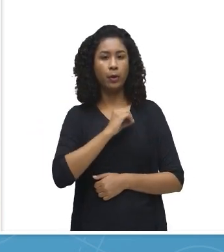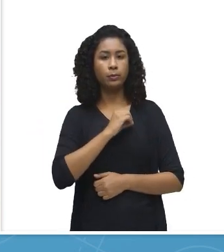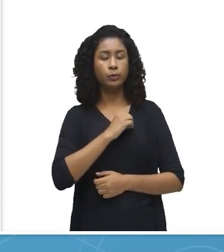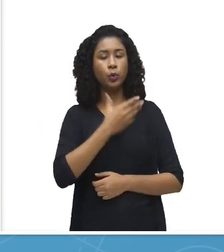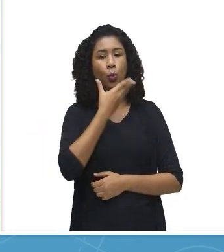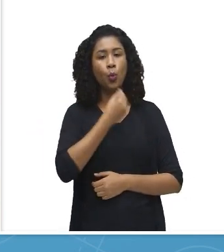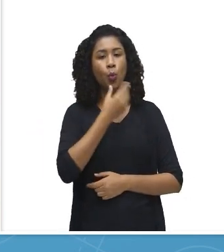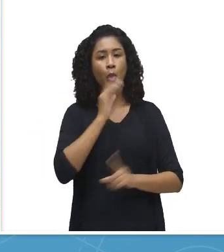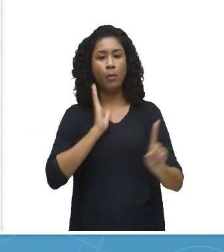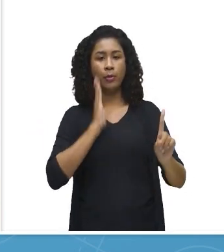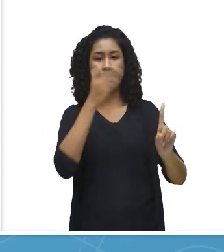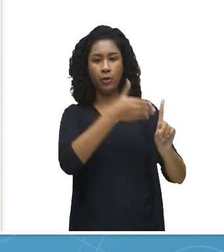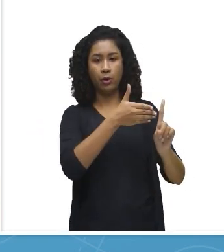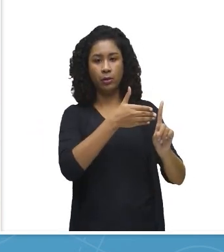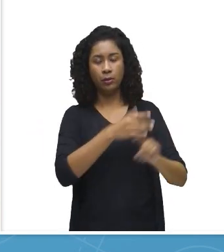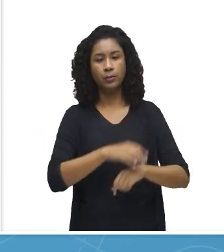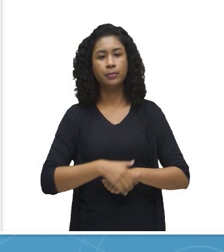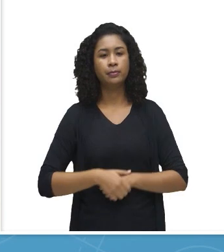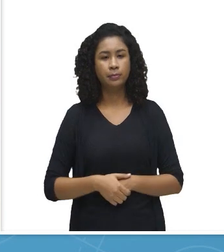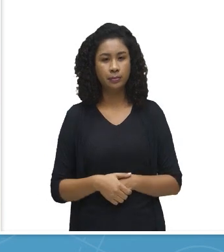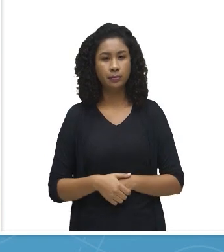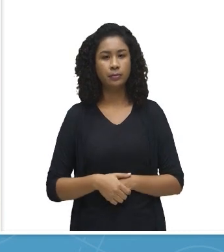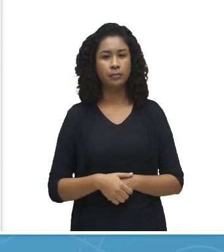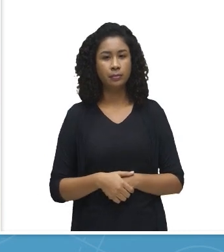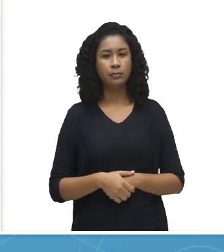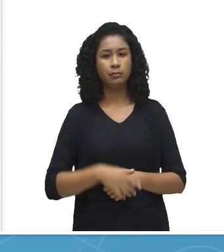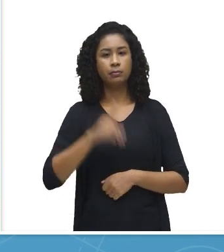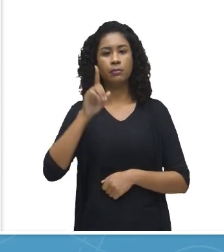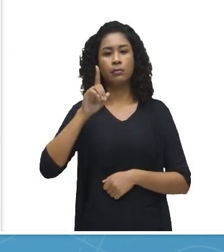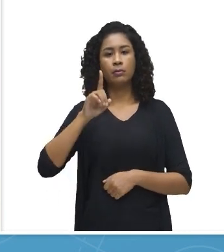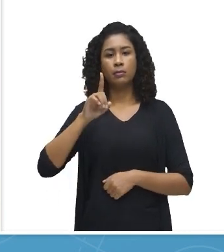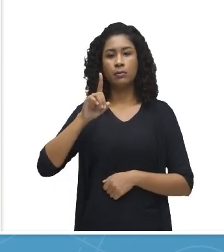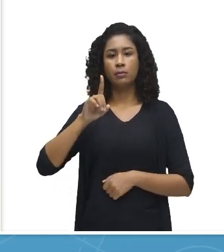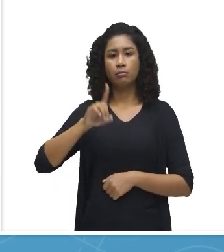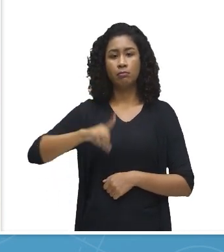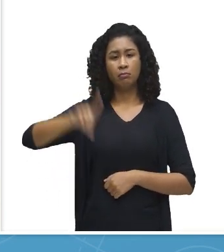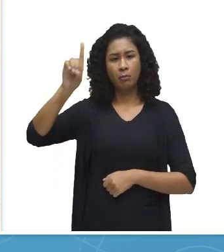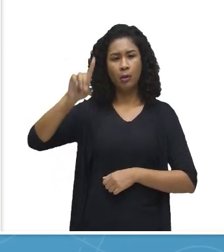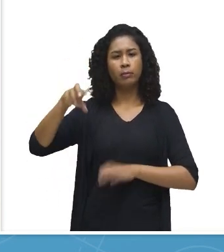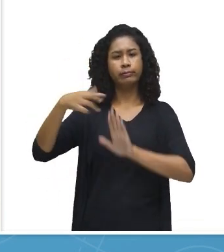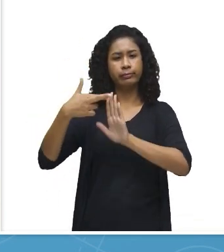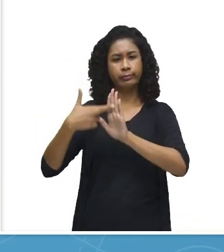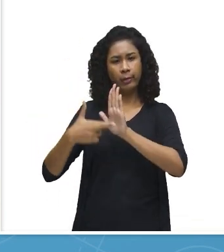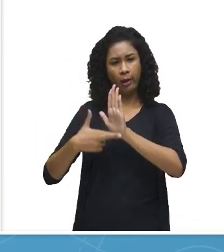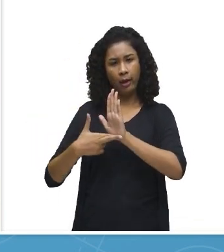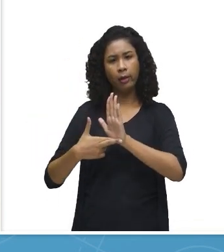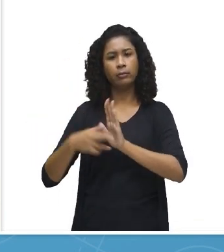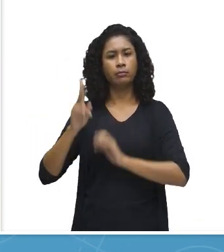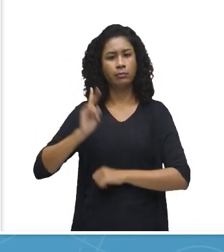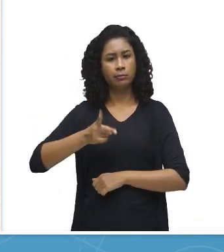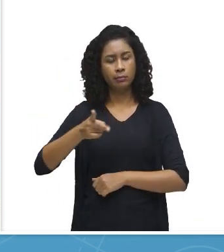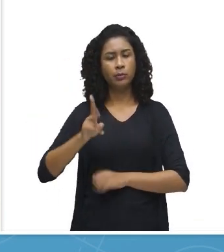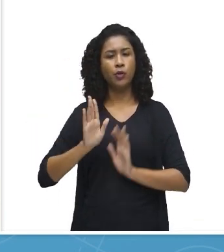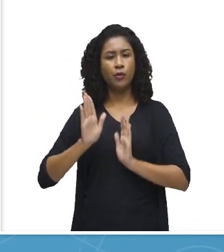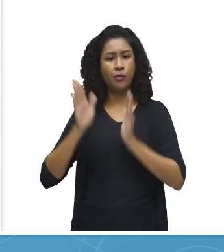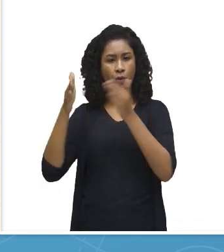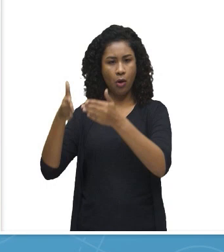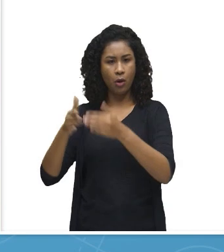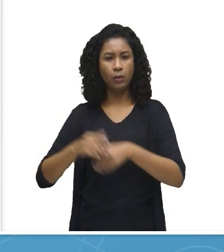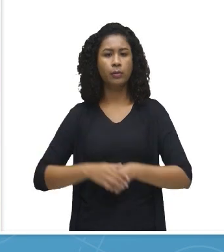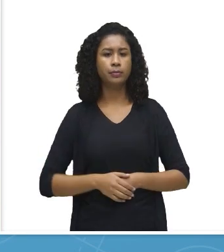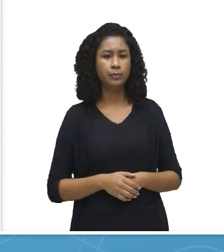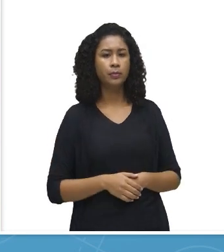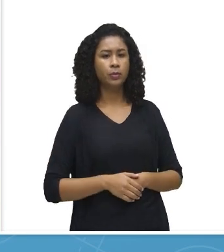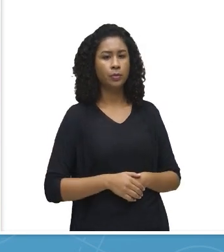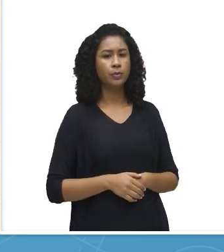né? O teocentrismo como o sistema onde Deus, Theos em grego, estaria no centro do mundo, e o antropocentrismo